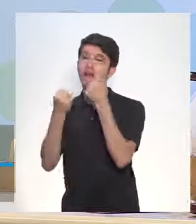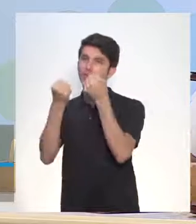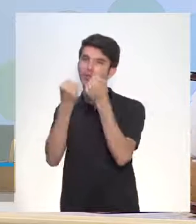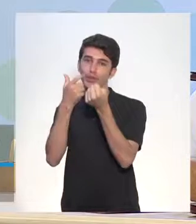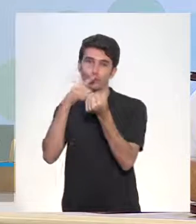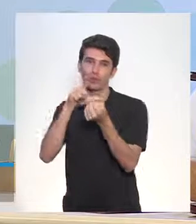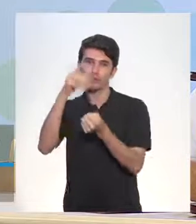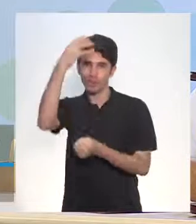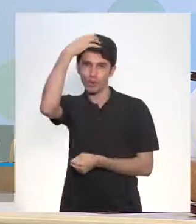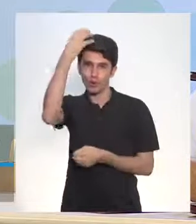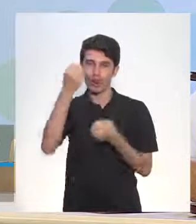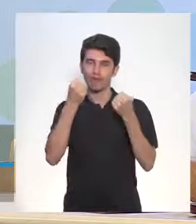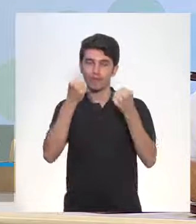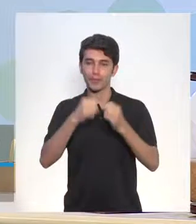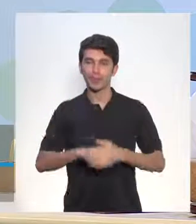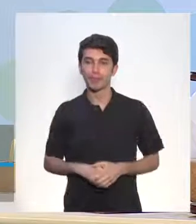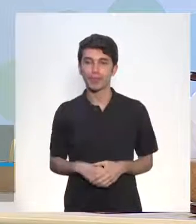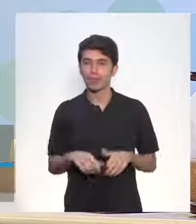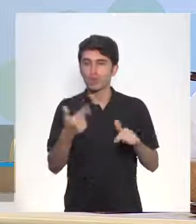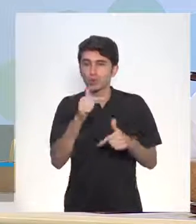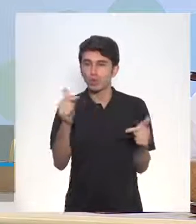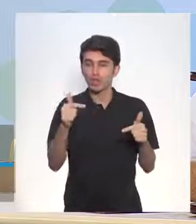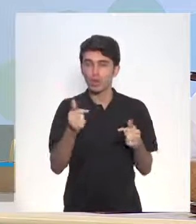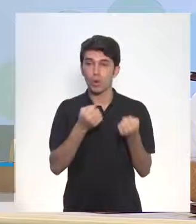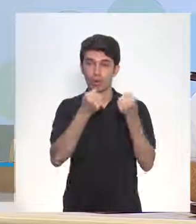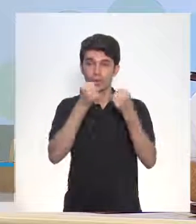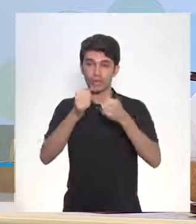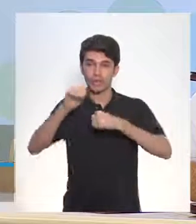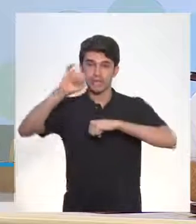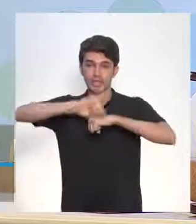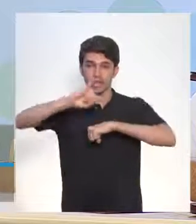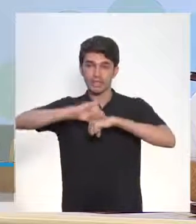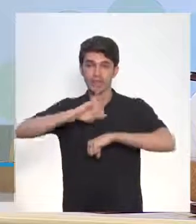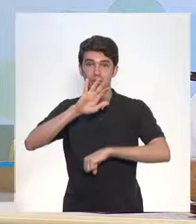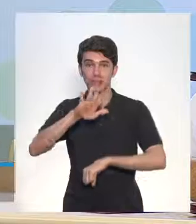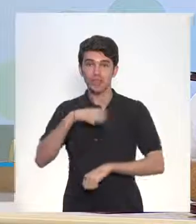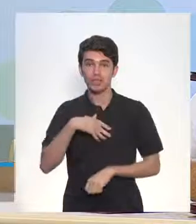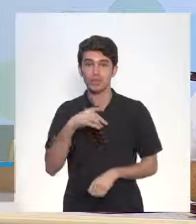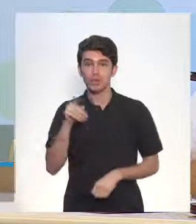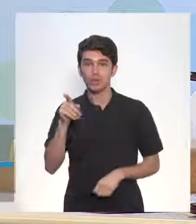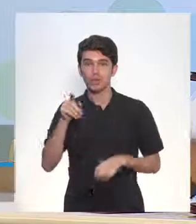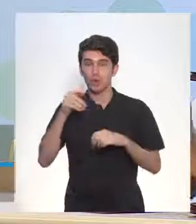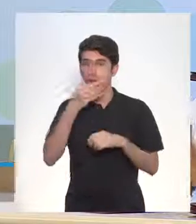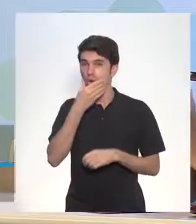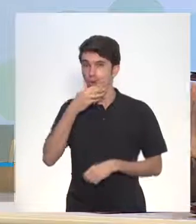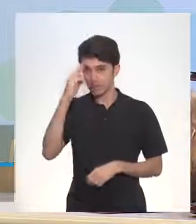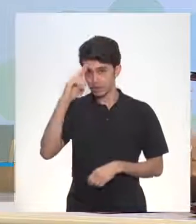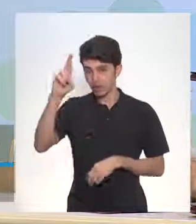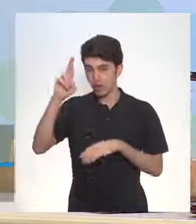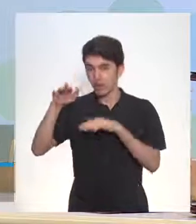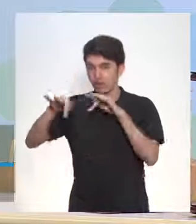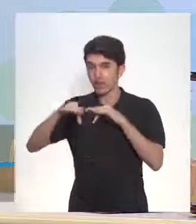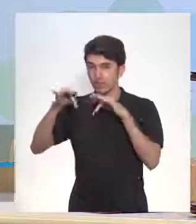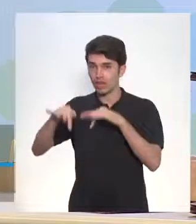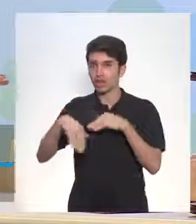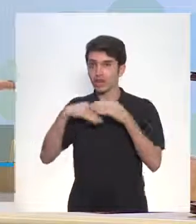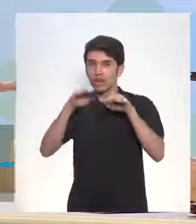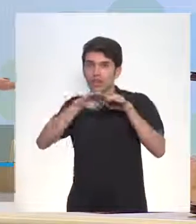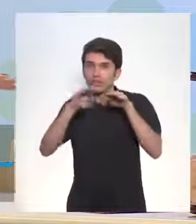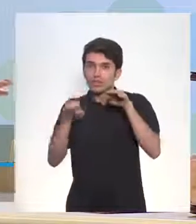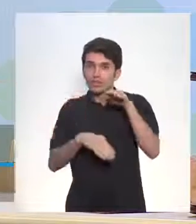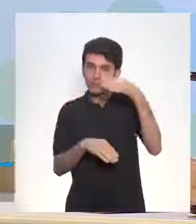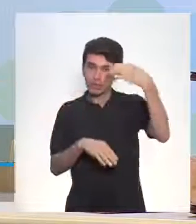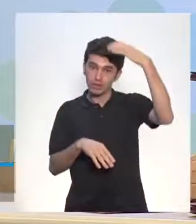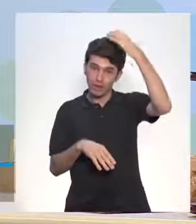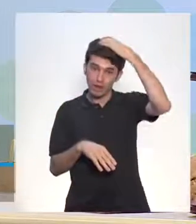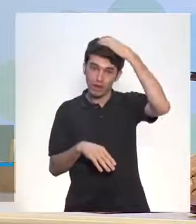não existia o poder centralizado, mas o senhor feudal ele era submisso ao rei. Sim, ele era submisso ao rei, mas vocês estão vendo aqui que o poder